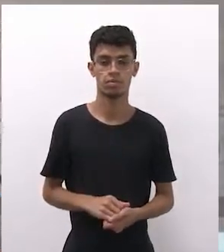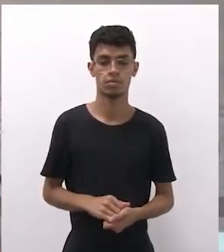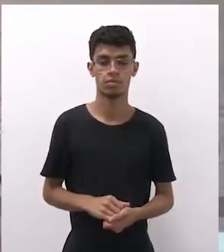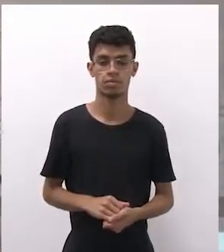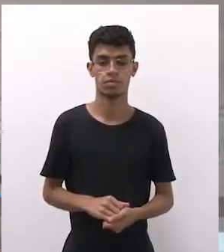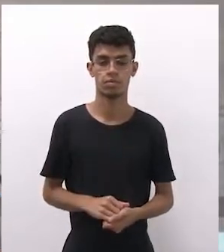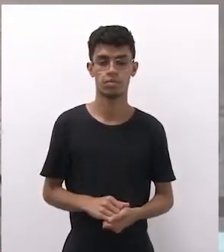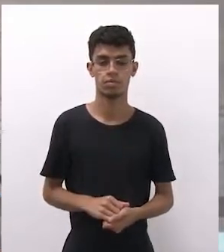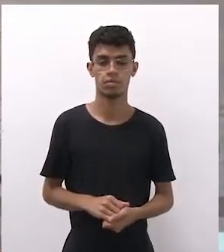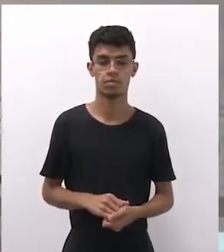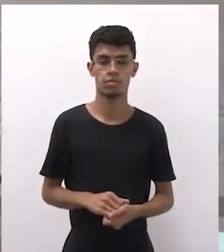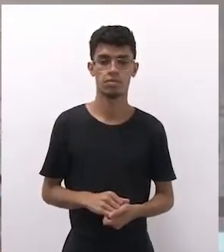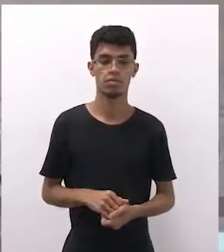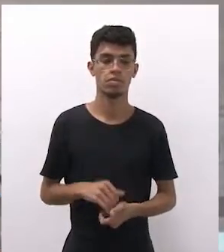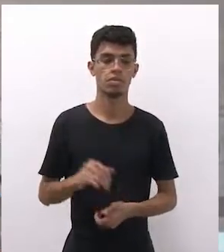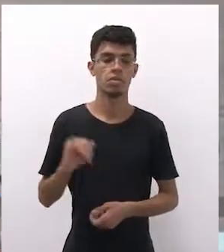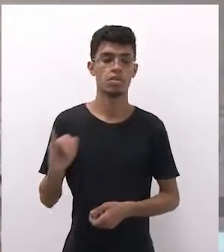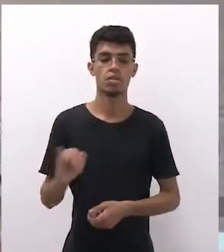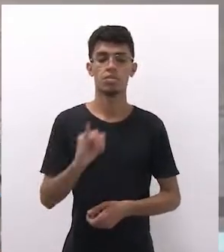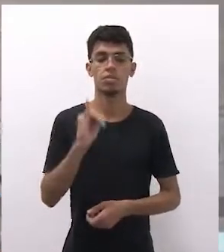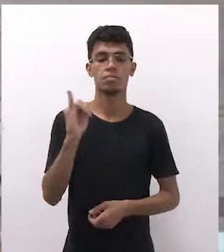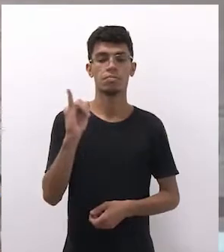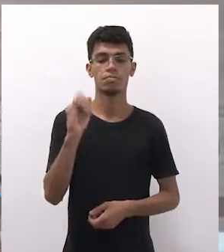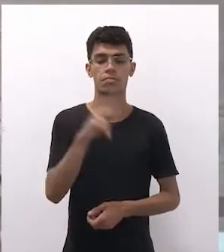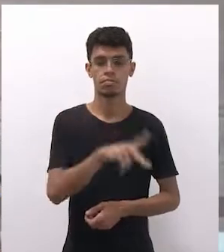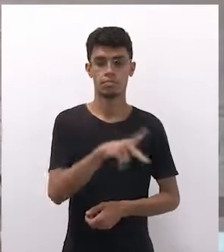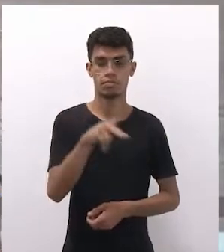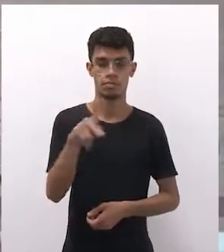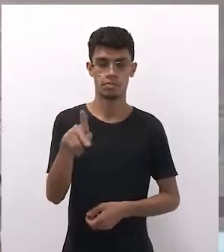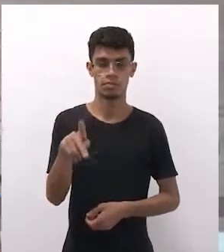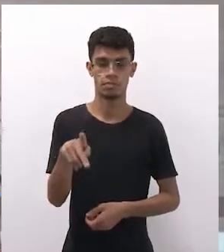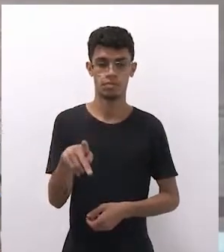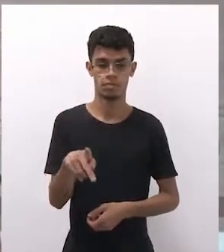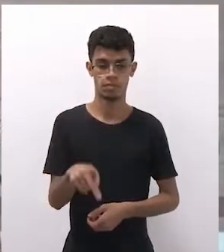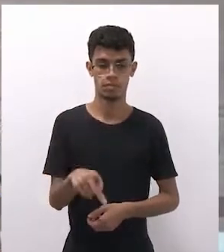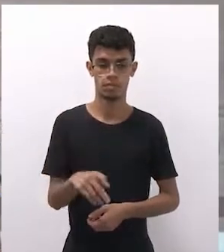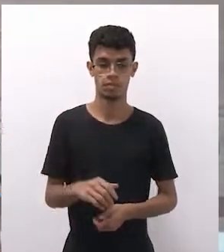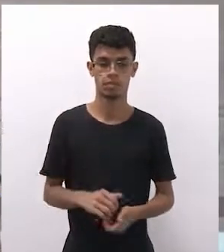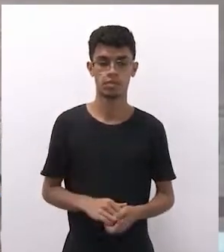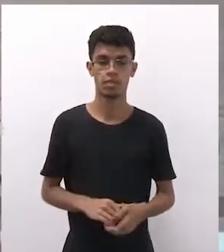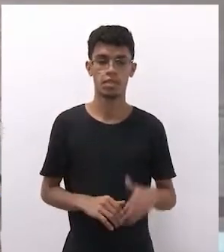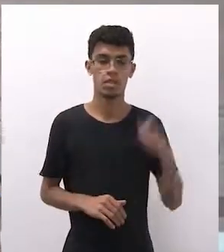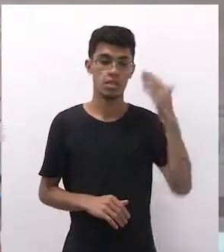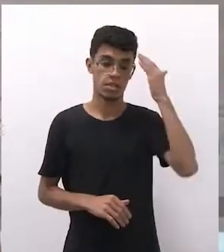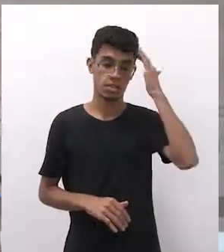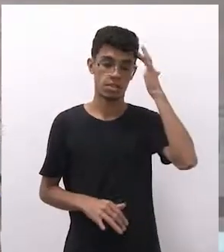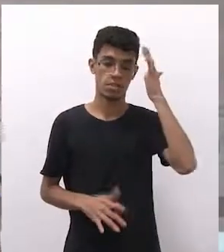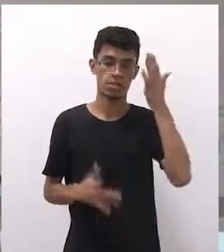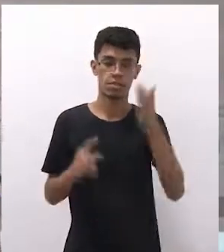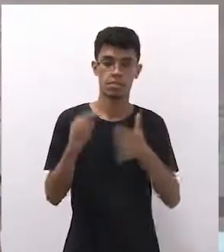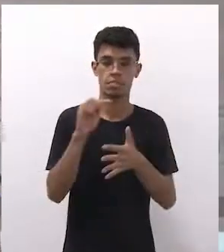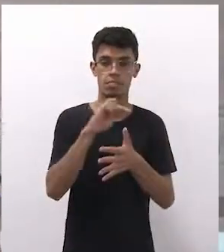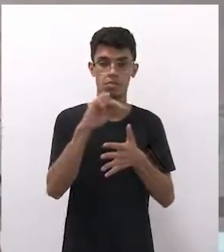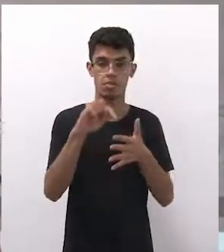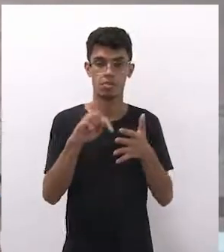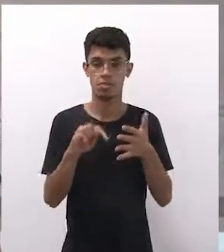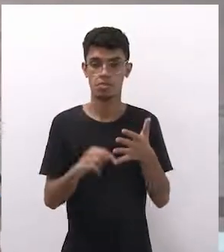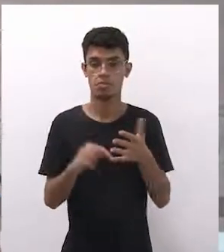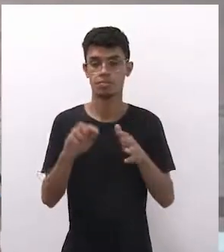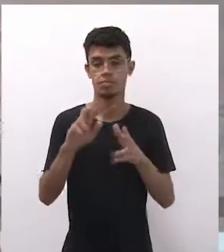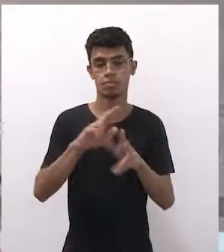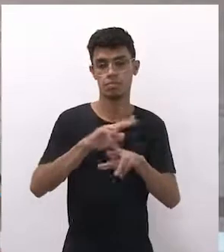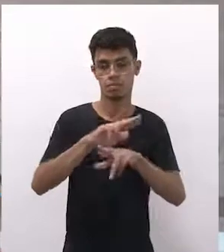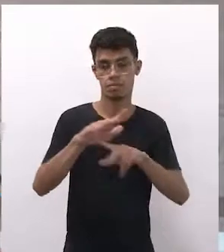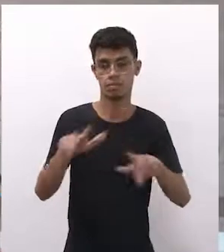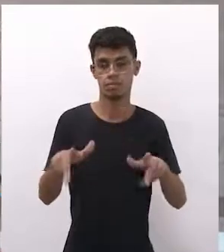E para isso, a importância dos professores entenderem essas questões da